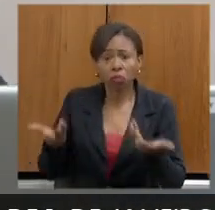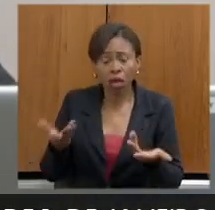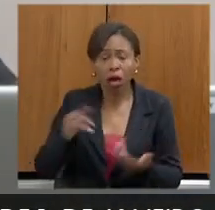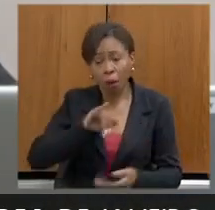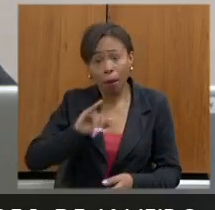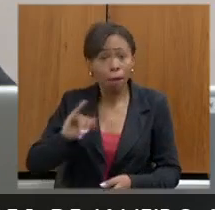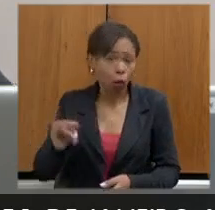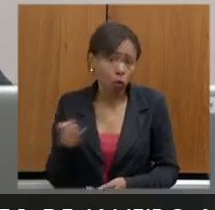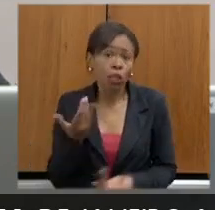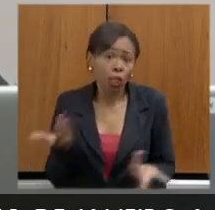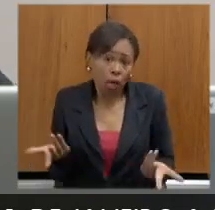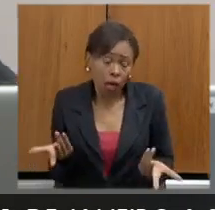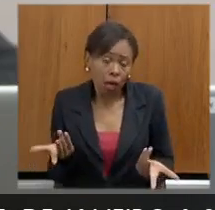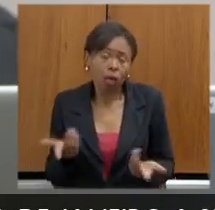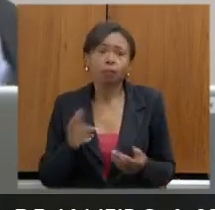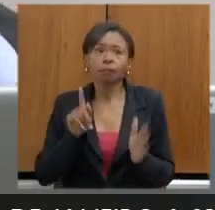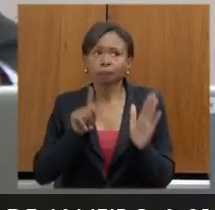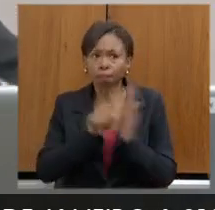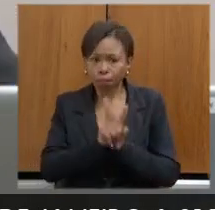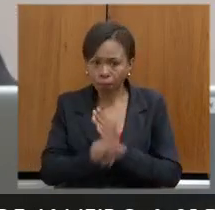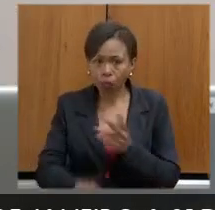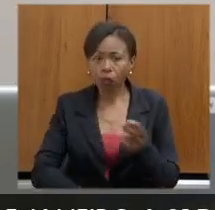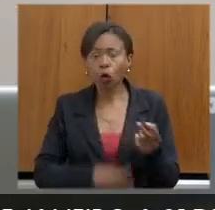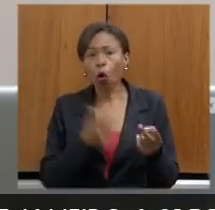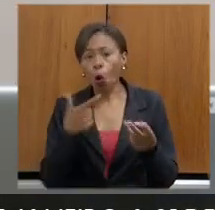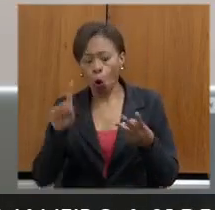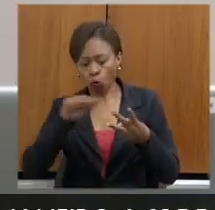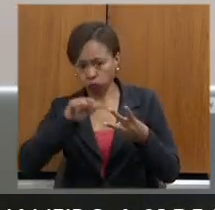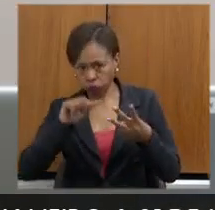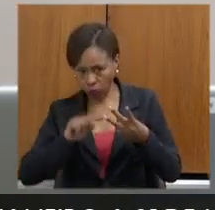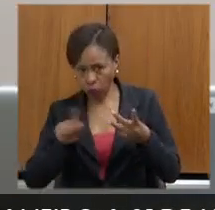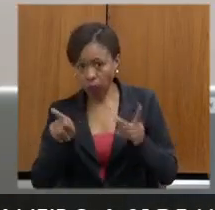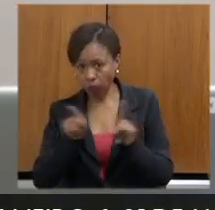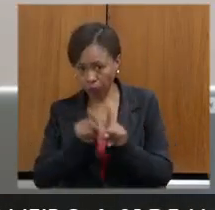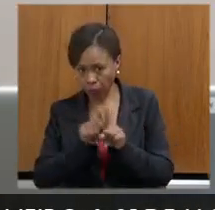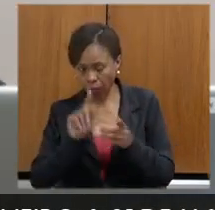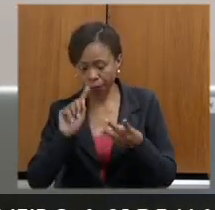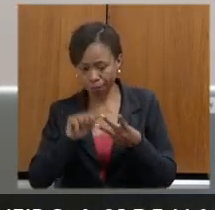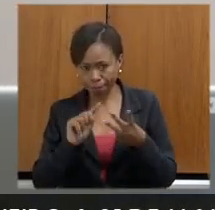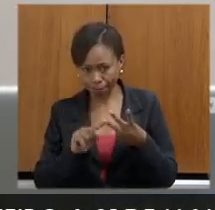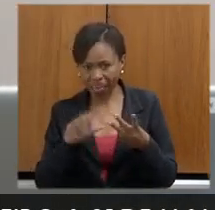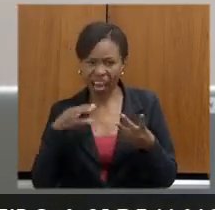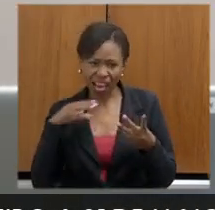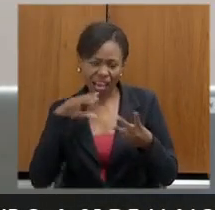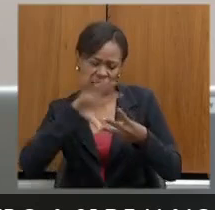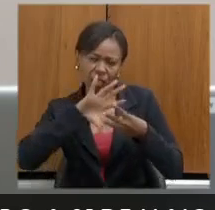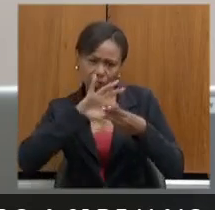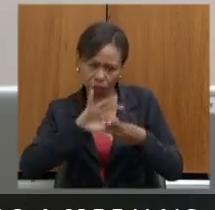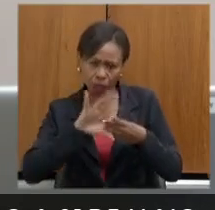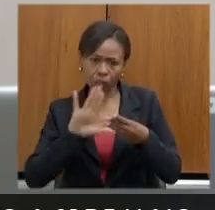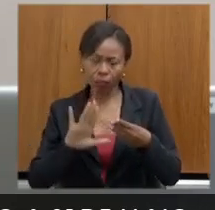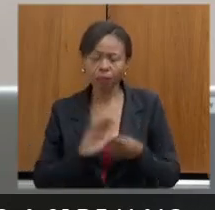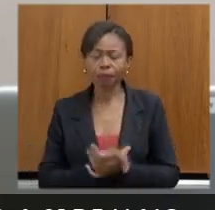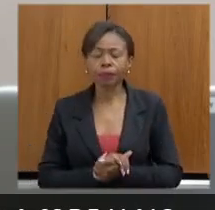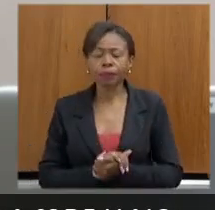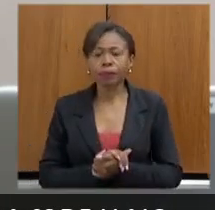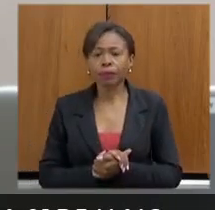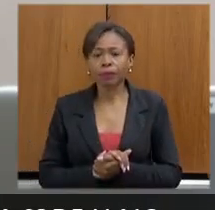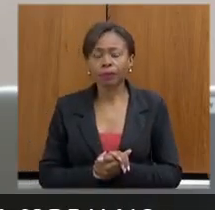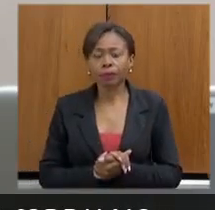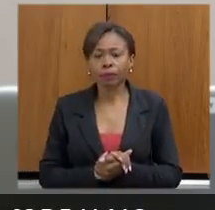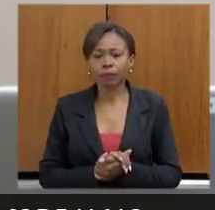é essa é a primeira pergunta eu já vou adiantar outras duas para facilitar que o trabalho e de dinamizar o trabalho a comissão